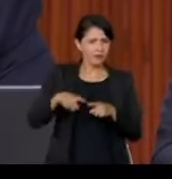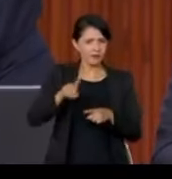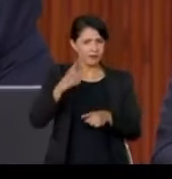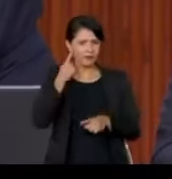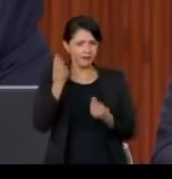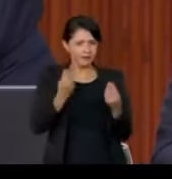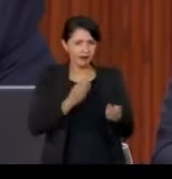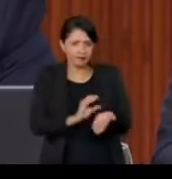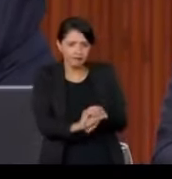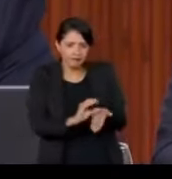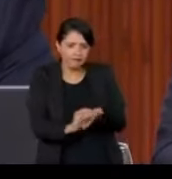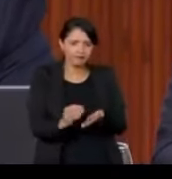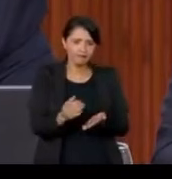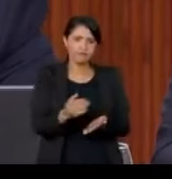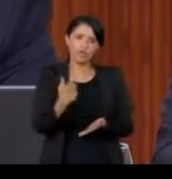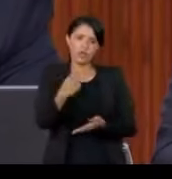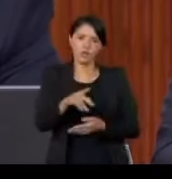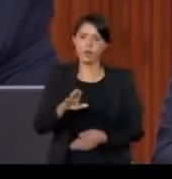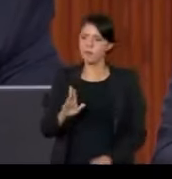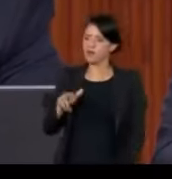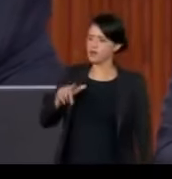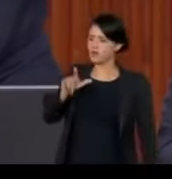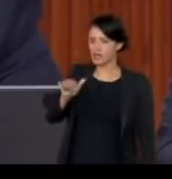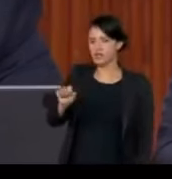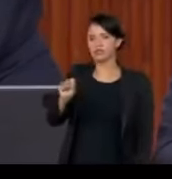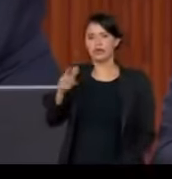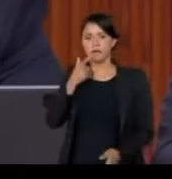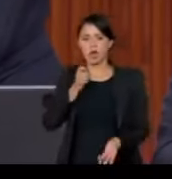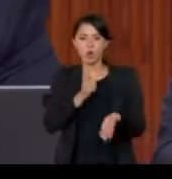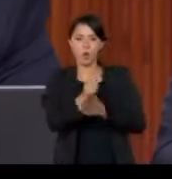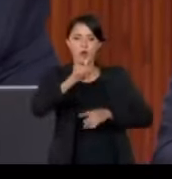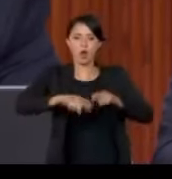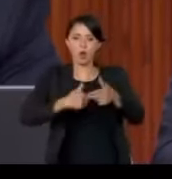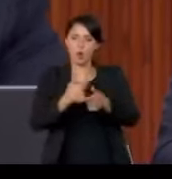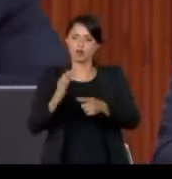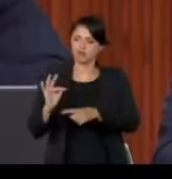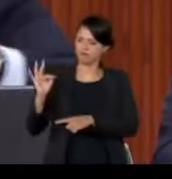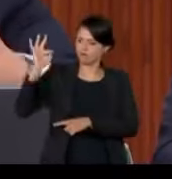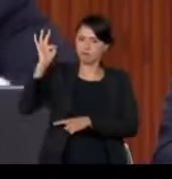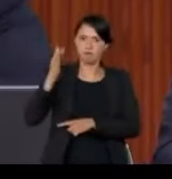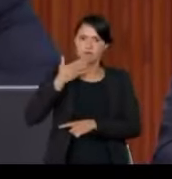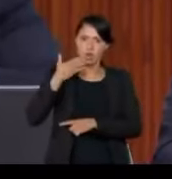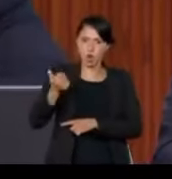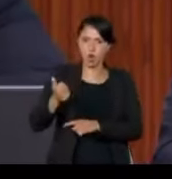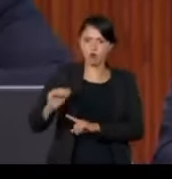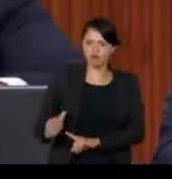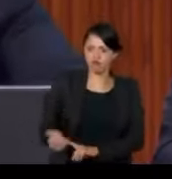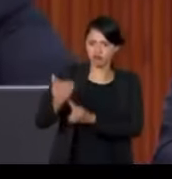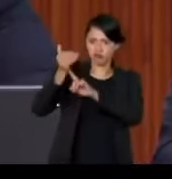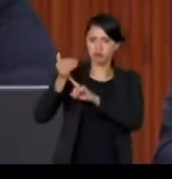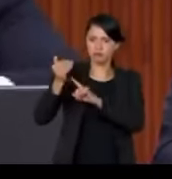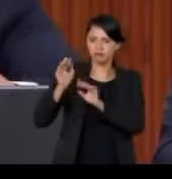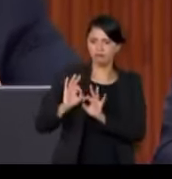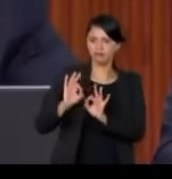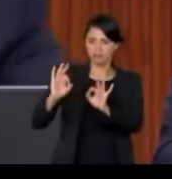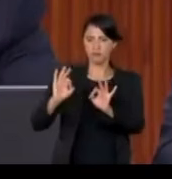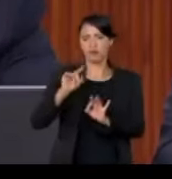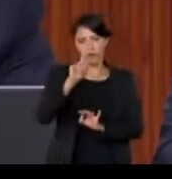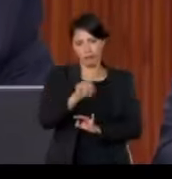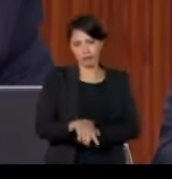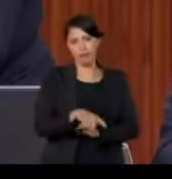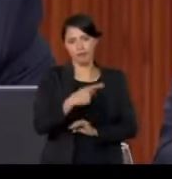linhas de financiamento do próprio BNDES para aquisição de equipamentos sofisticados e, obviamente, a demanda